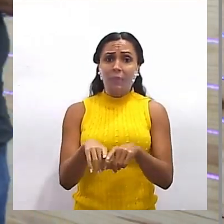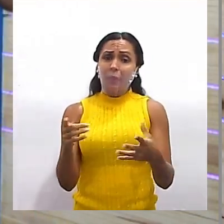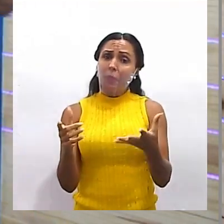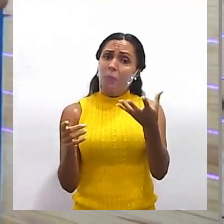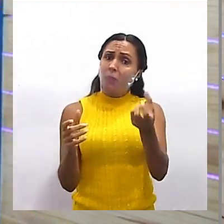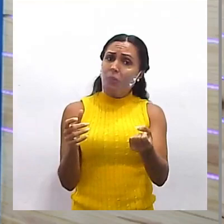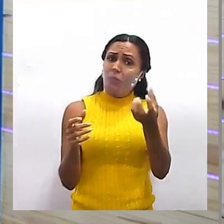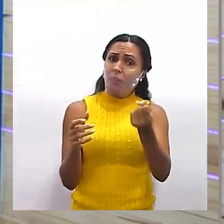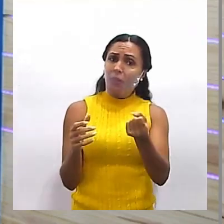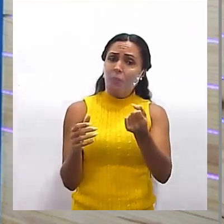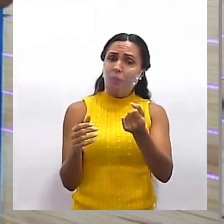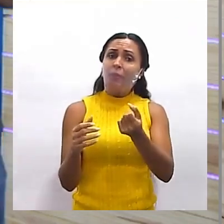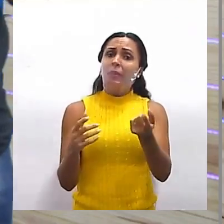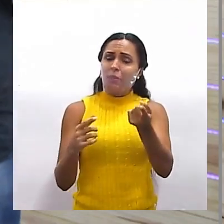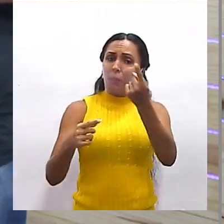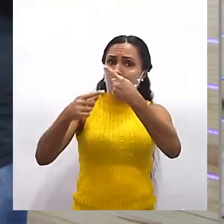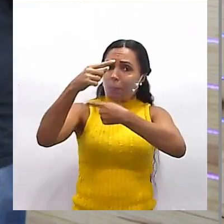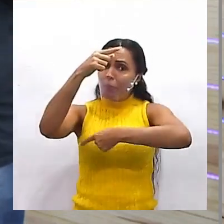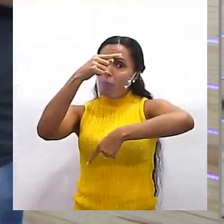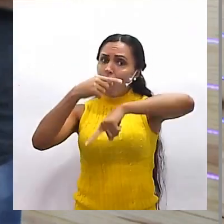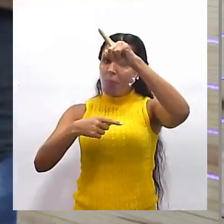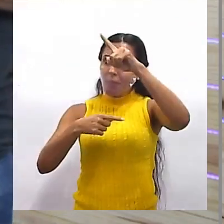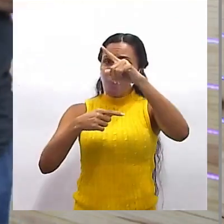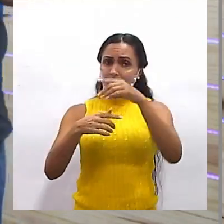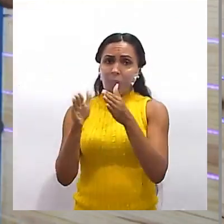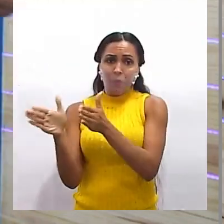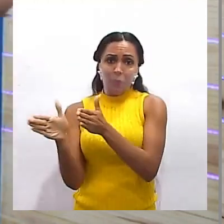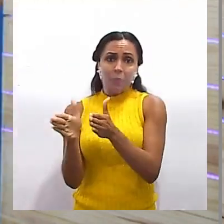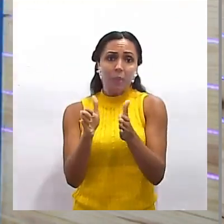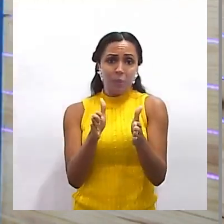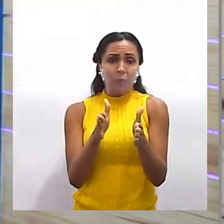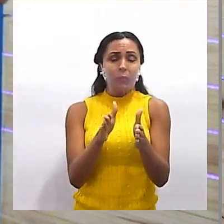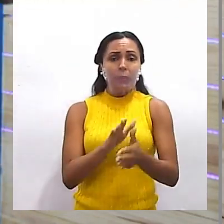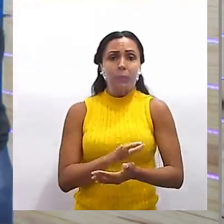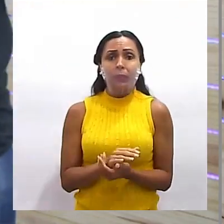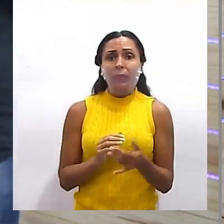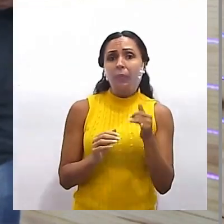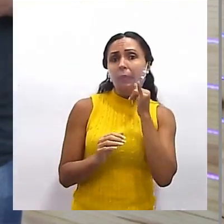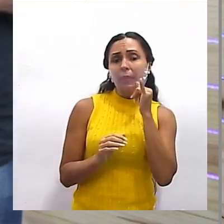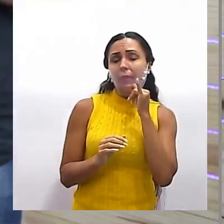eu superar esse prazo que ele me deu, né? Por exemplo, ele faz